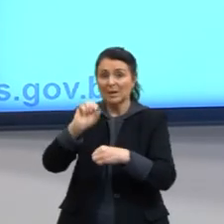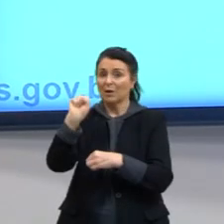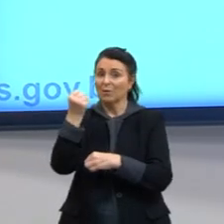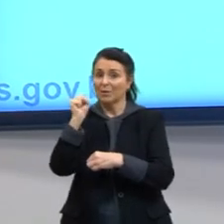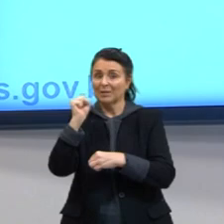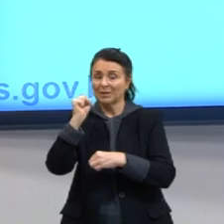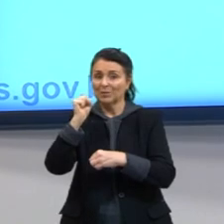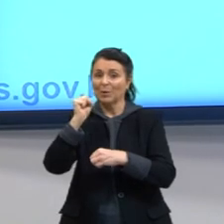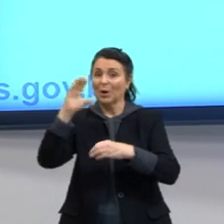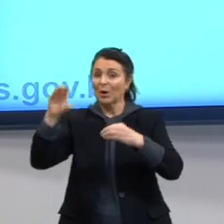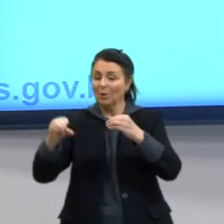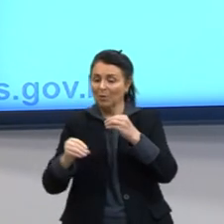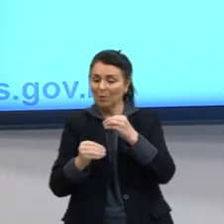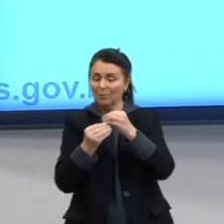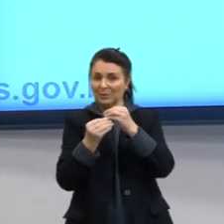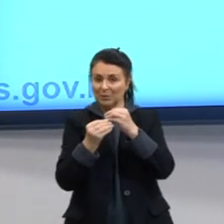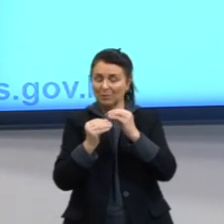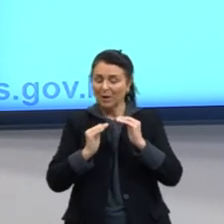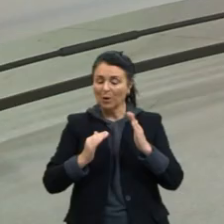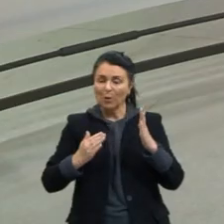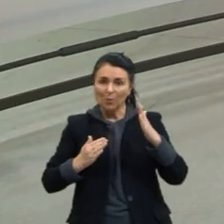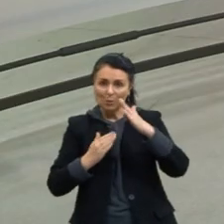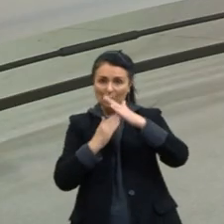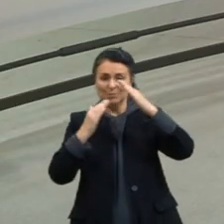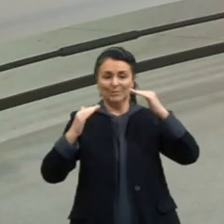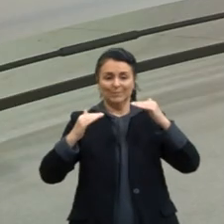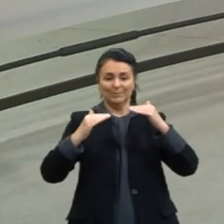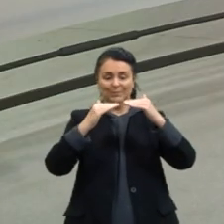completo para existir para estar estável